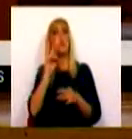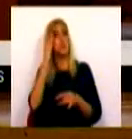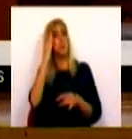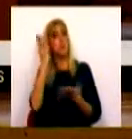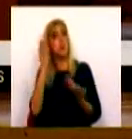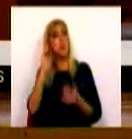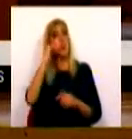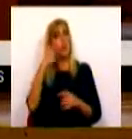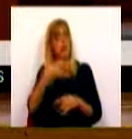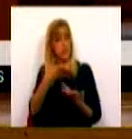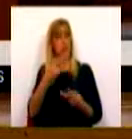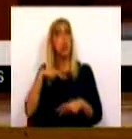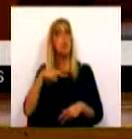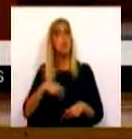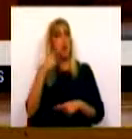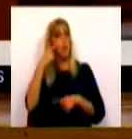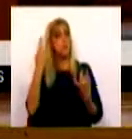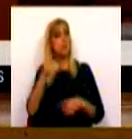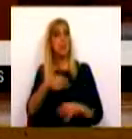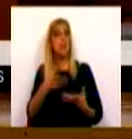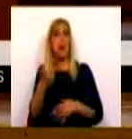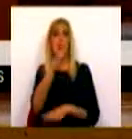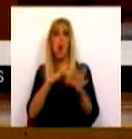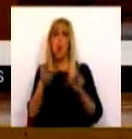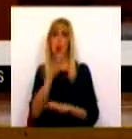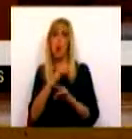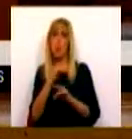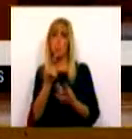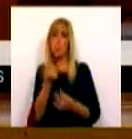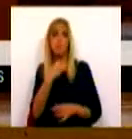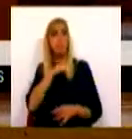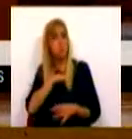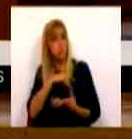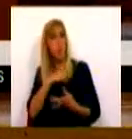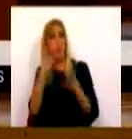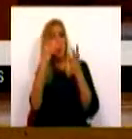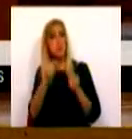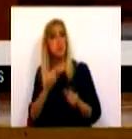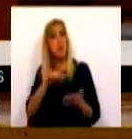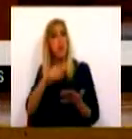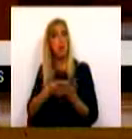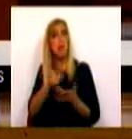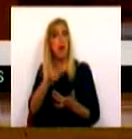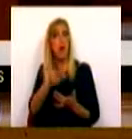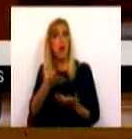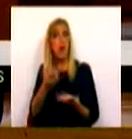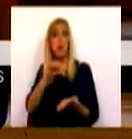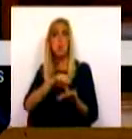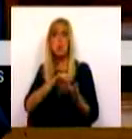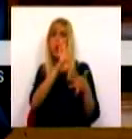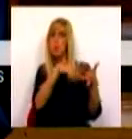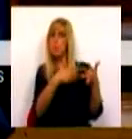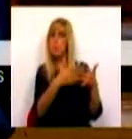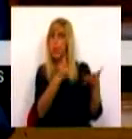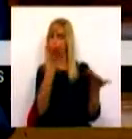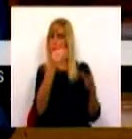o déficit, Portugal apresenta-se na Europa com um saldo orçamental que o coloca no meio da tabela num quadro